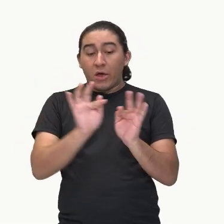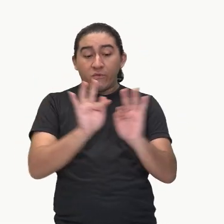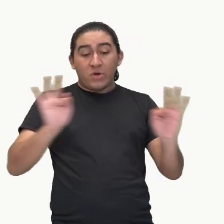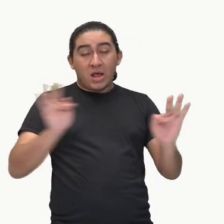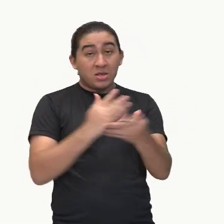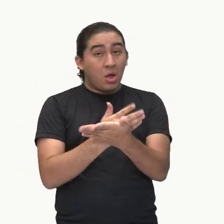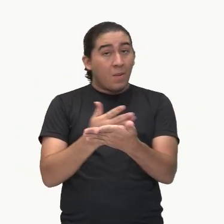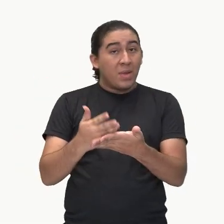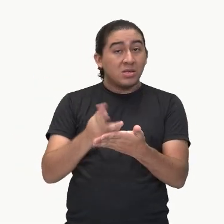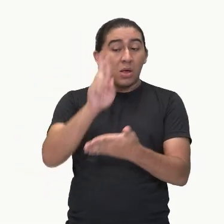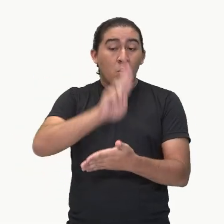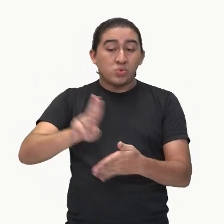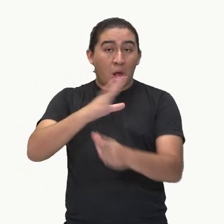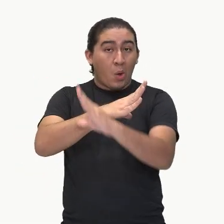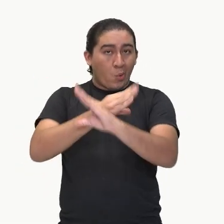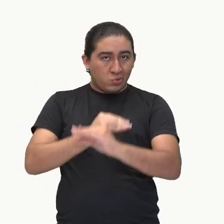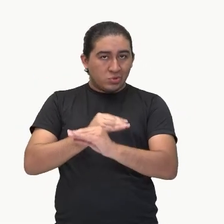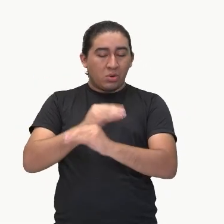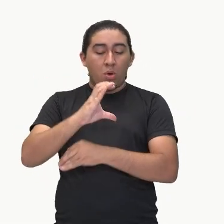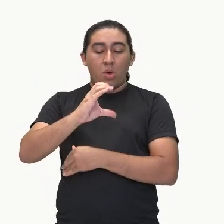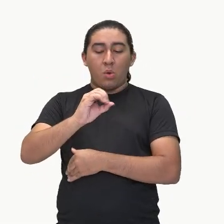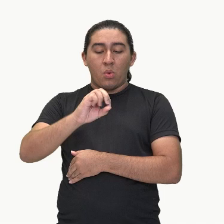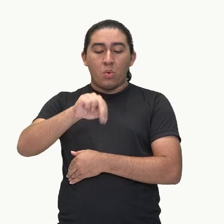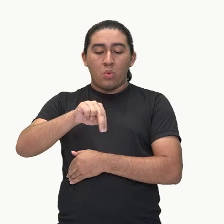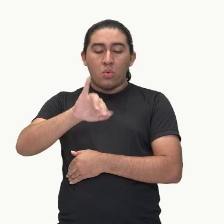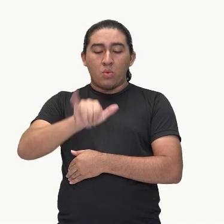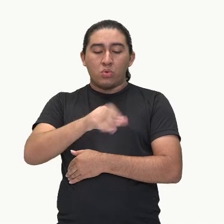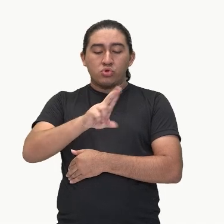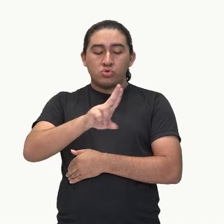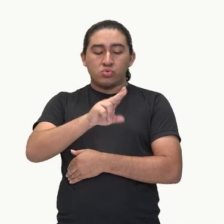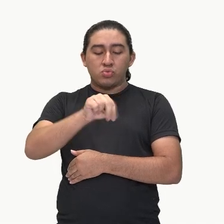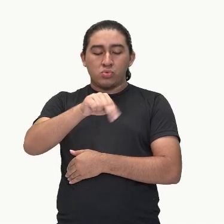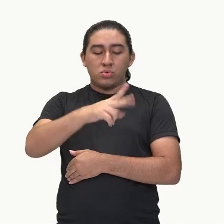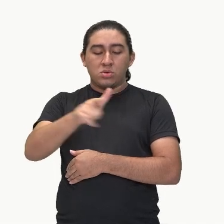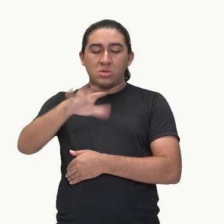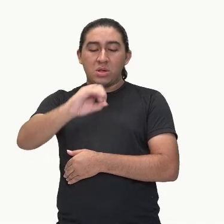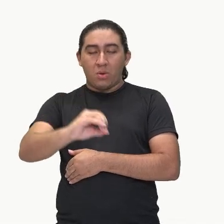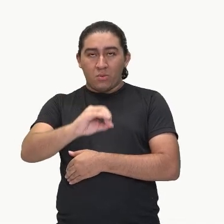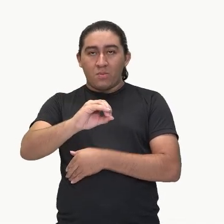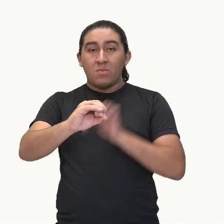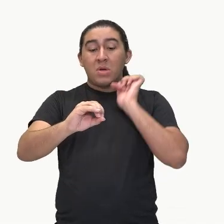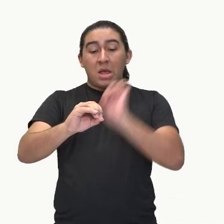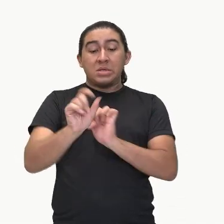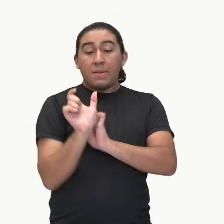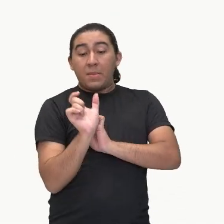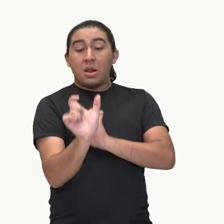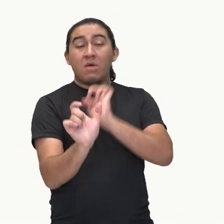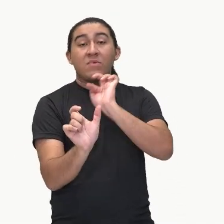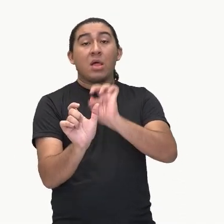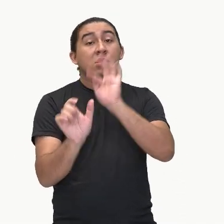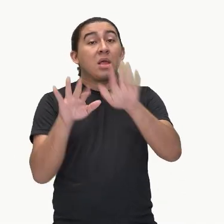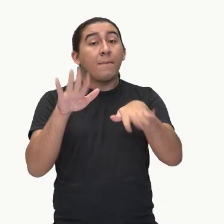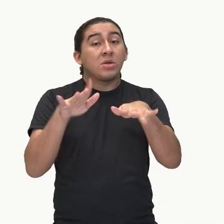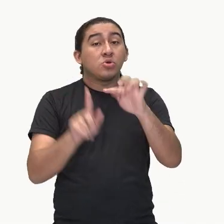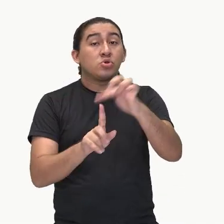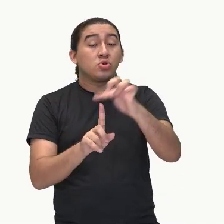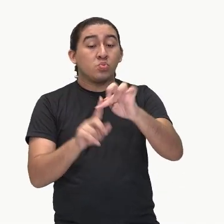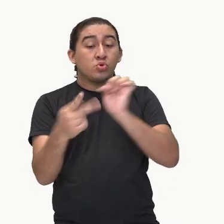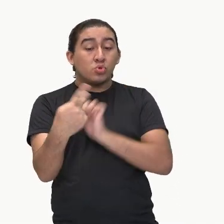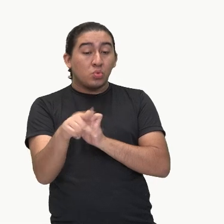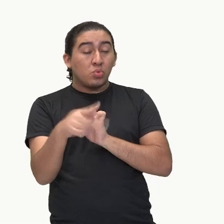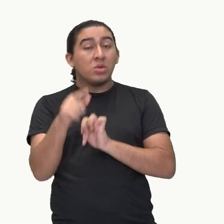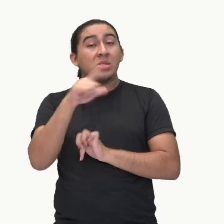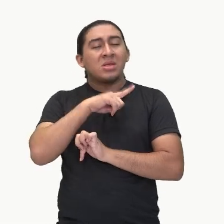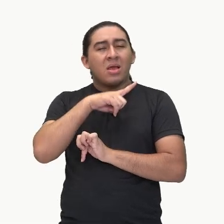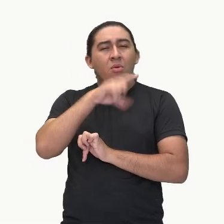conjunção. E aí, a depender da conjunção que inicia, essa conjunção vai ajudar a promover